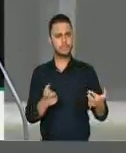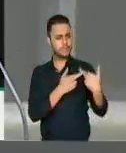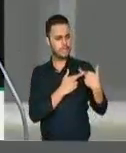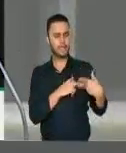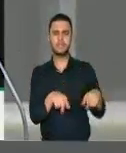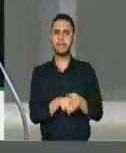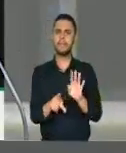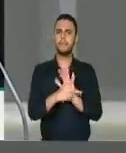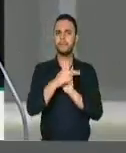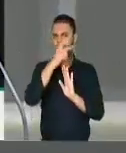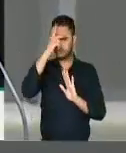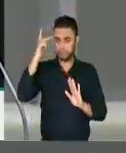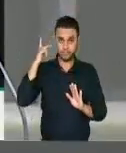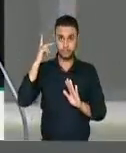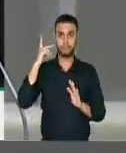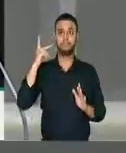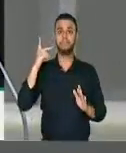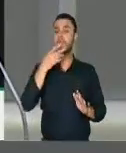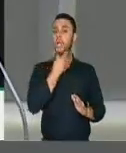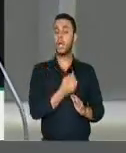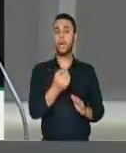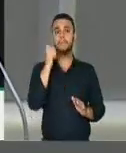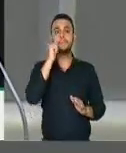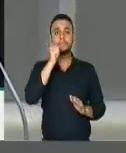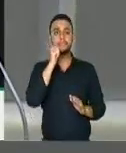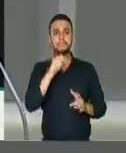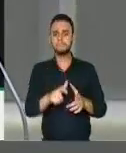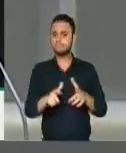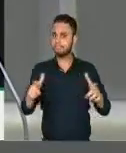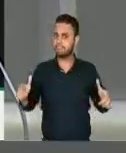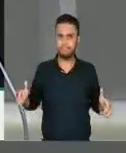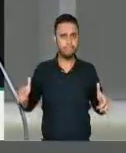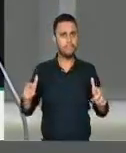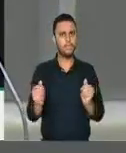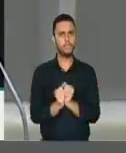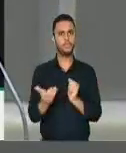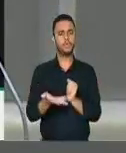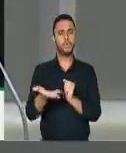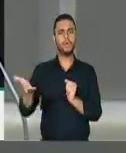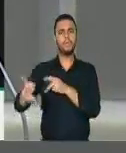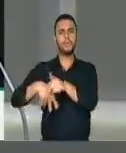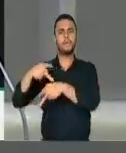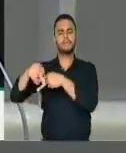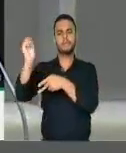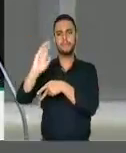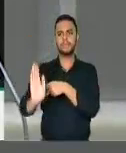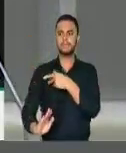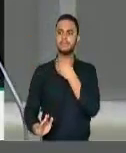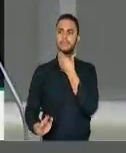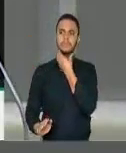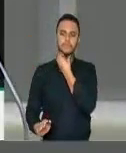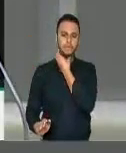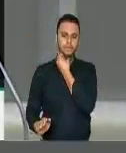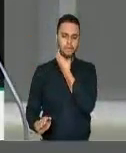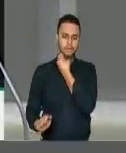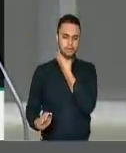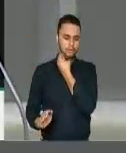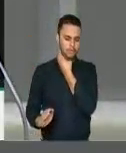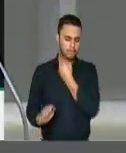parlamentares, homens e mulheres, é enorme para com a população brasileira.